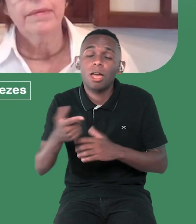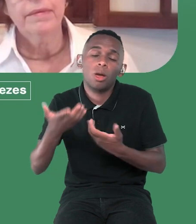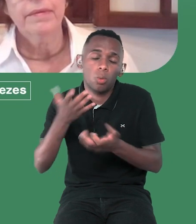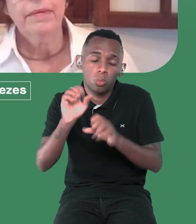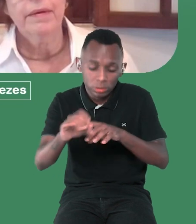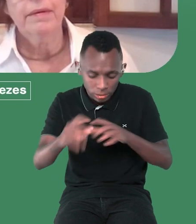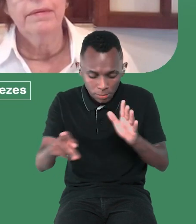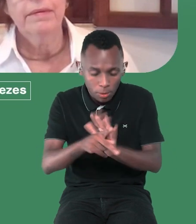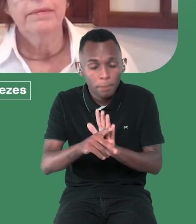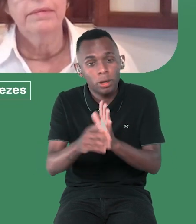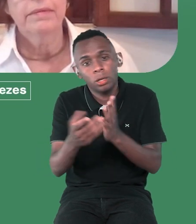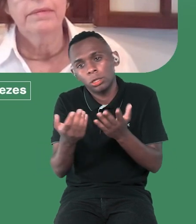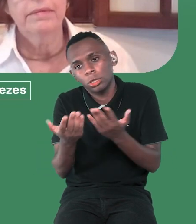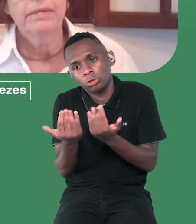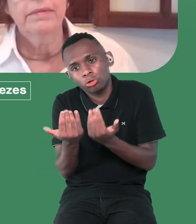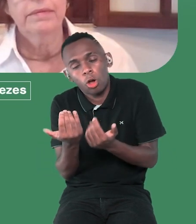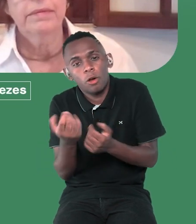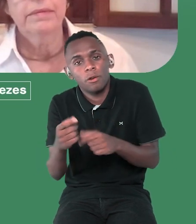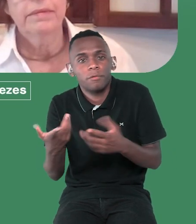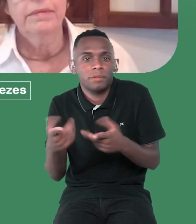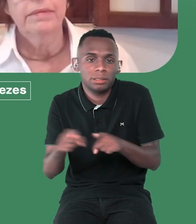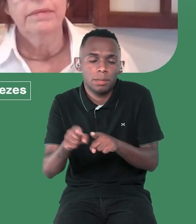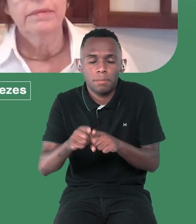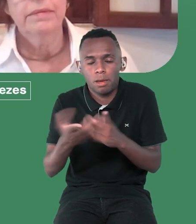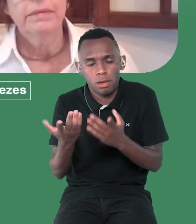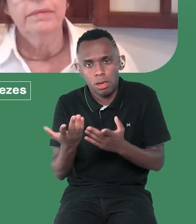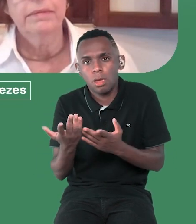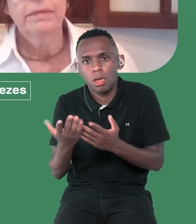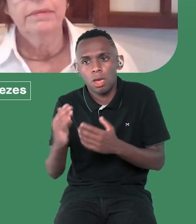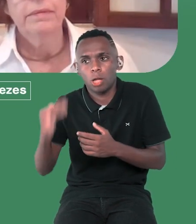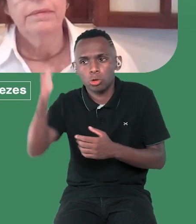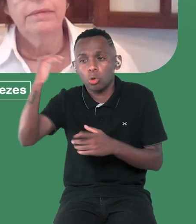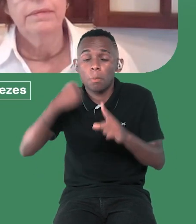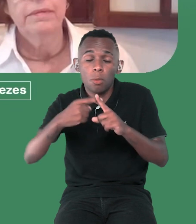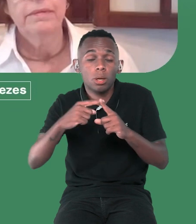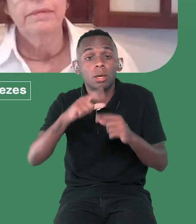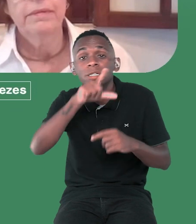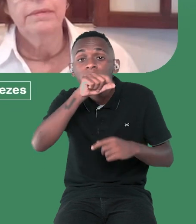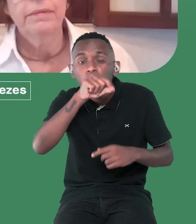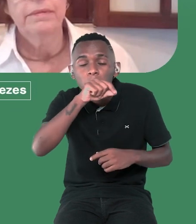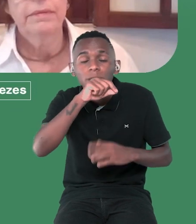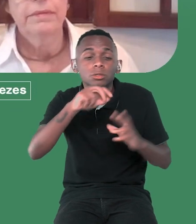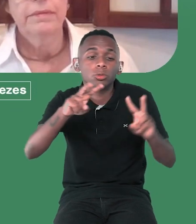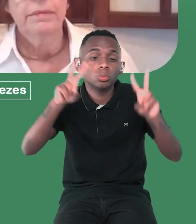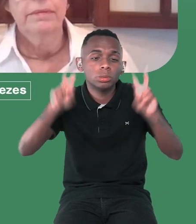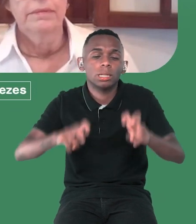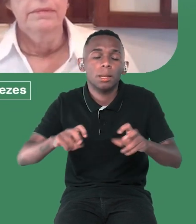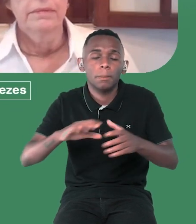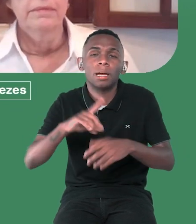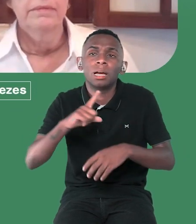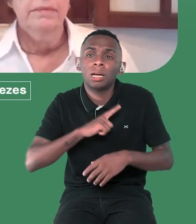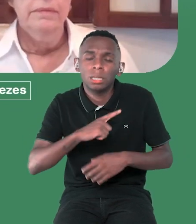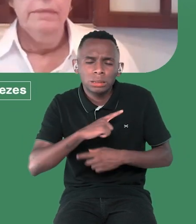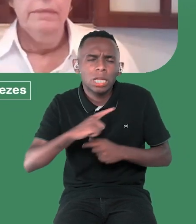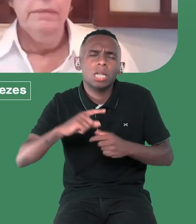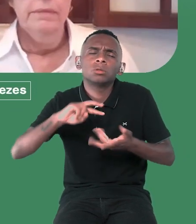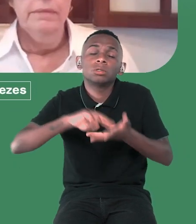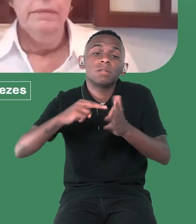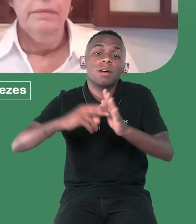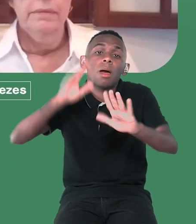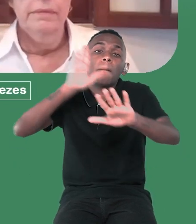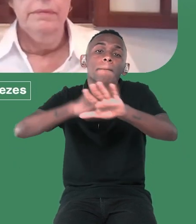elas conversam, né? E a partir disso você tem o terceiro elemento aí, né?